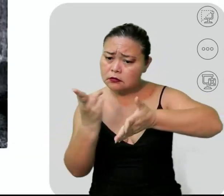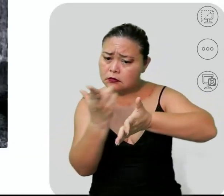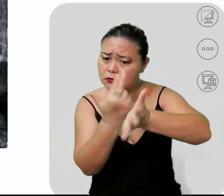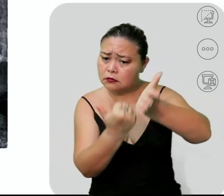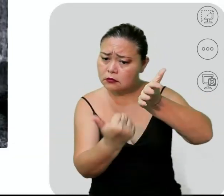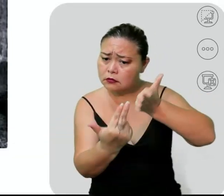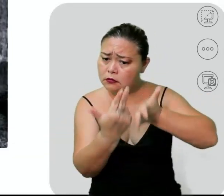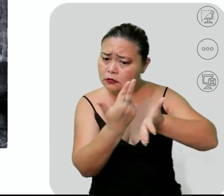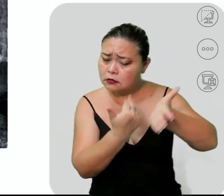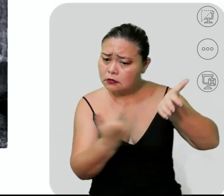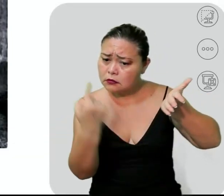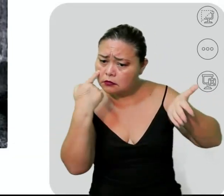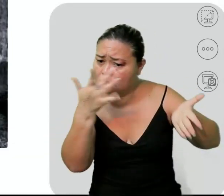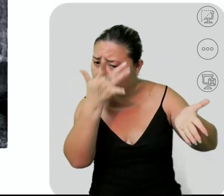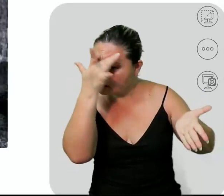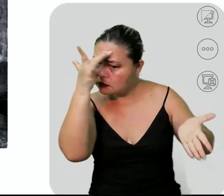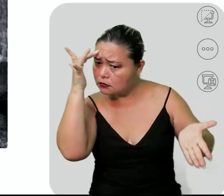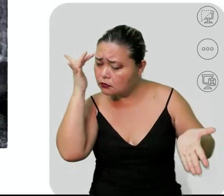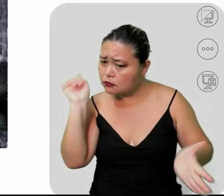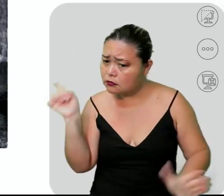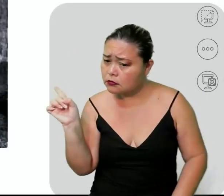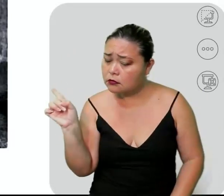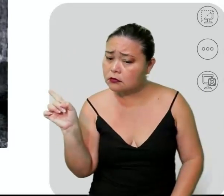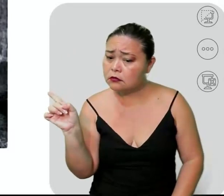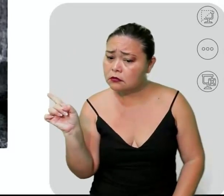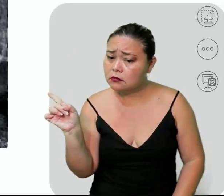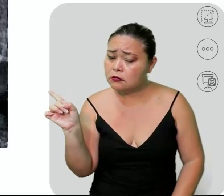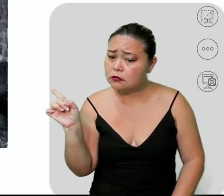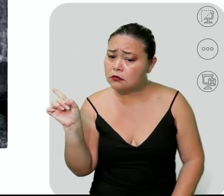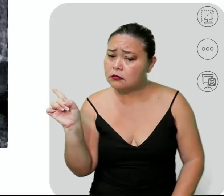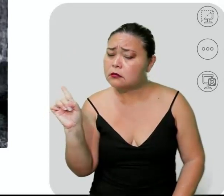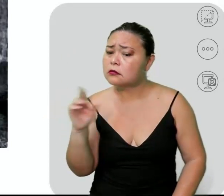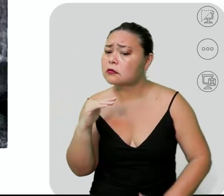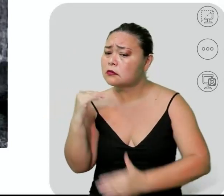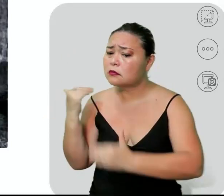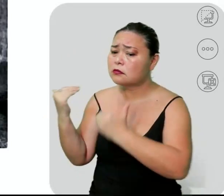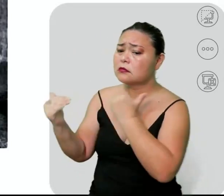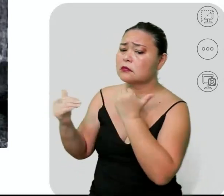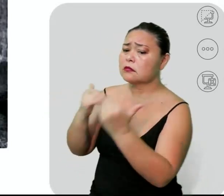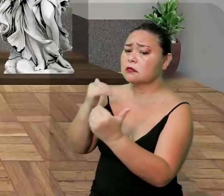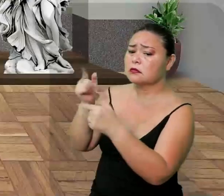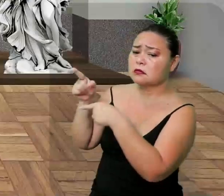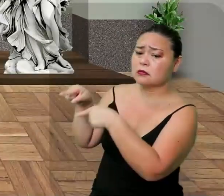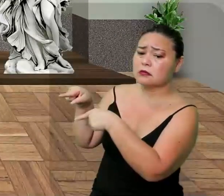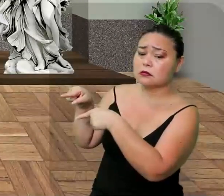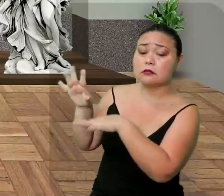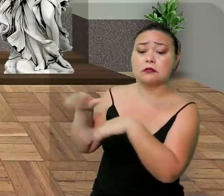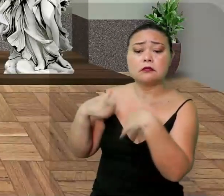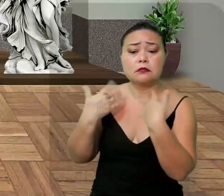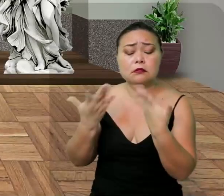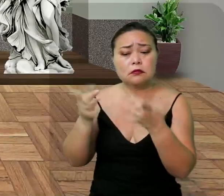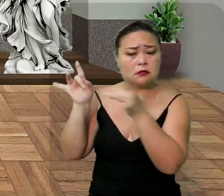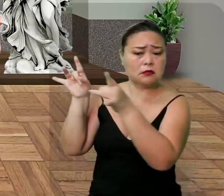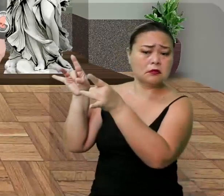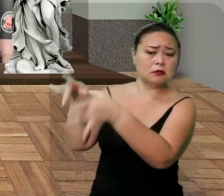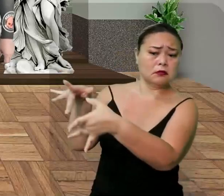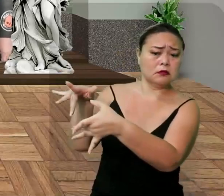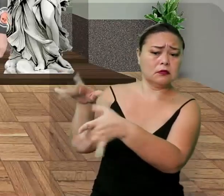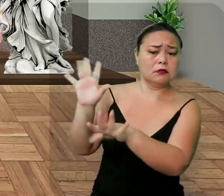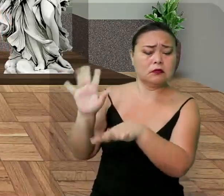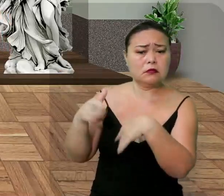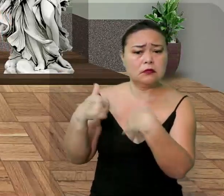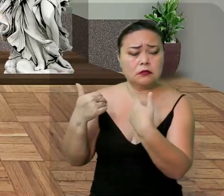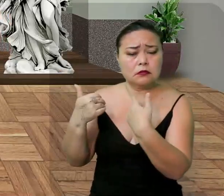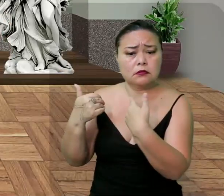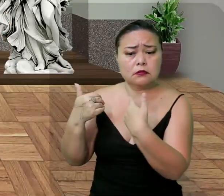ilustrações de pessoas que morriam e ali eram deixadas,